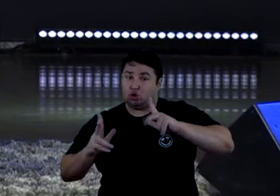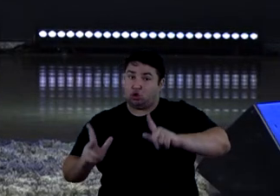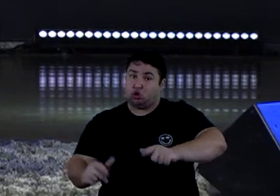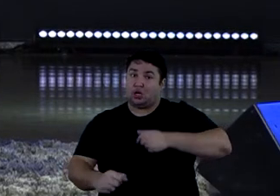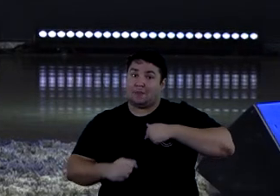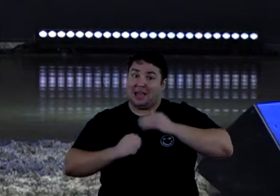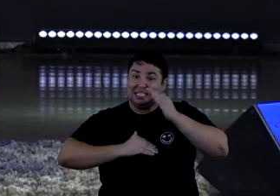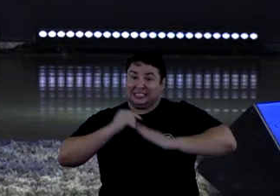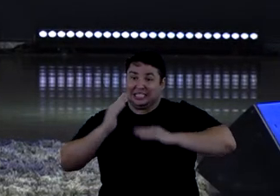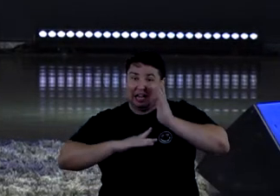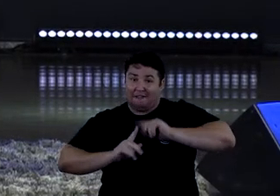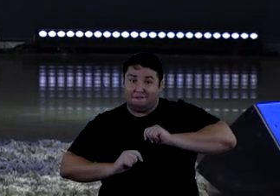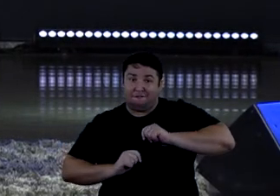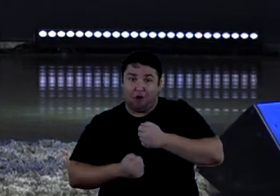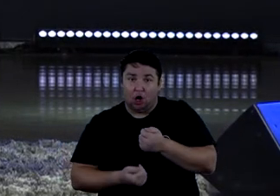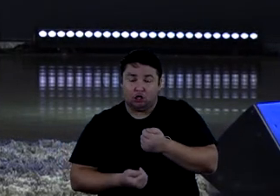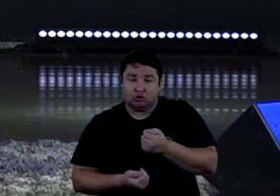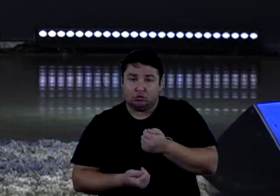os meus esforços,